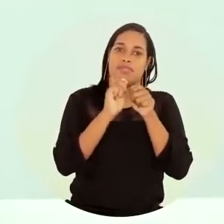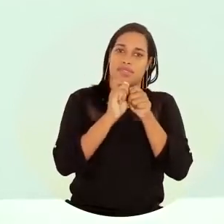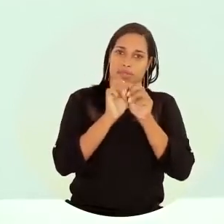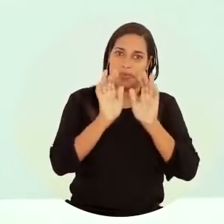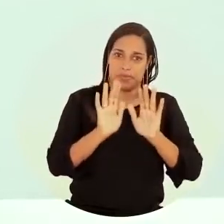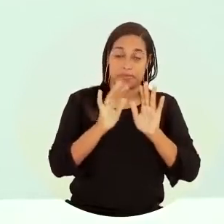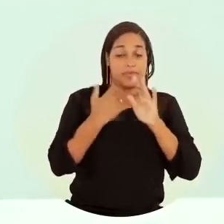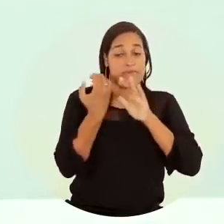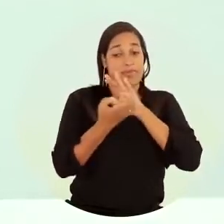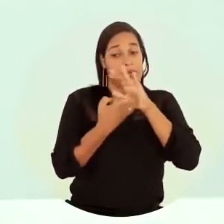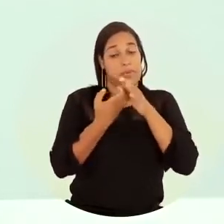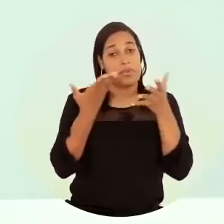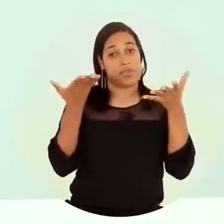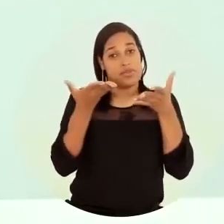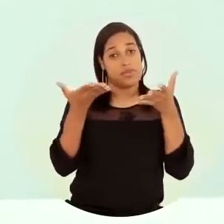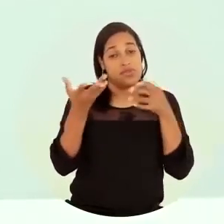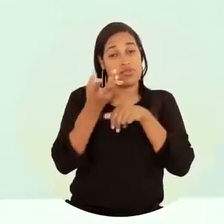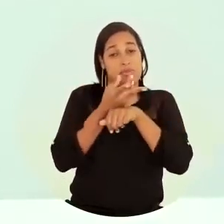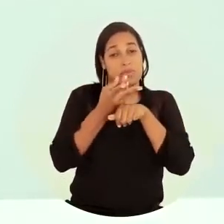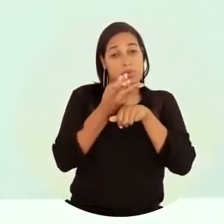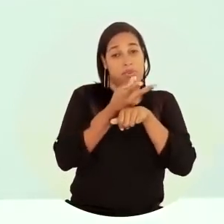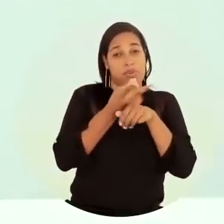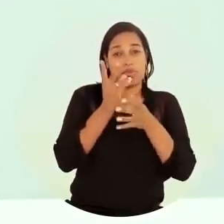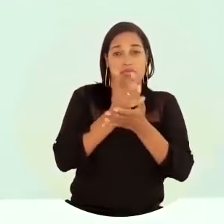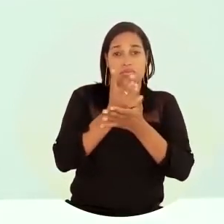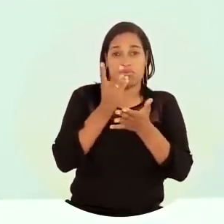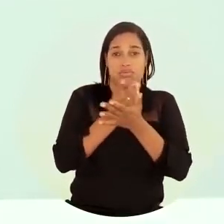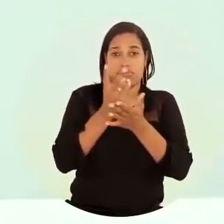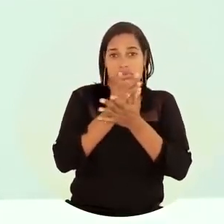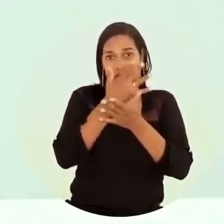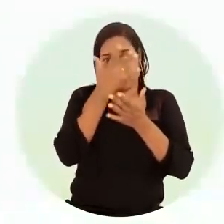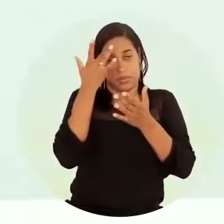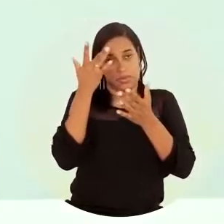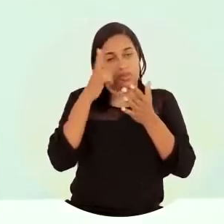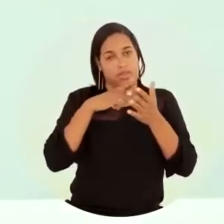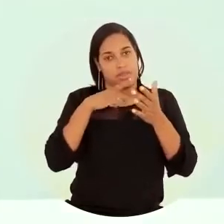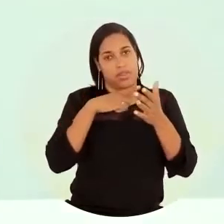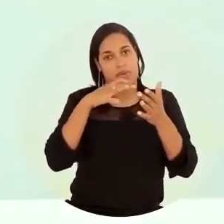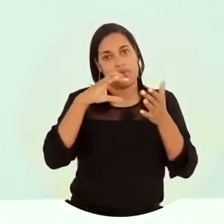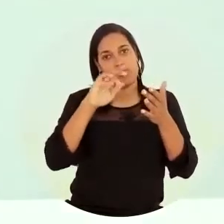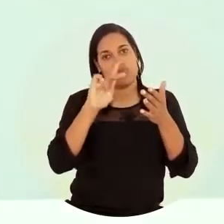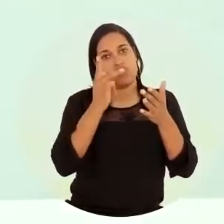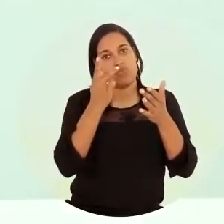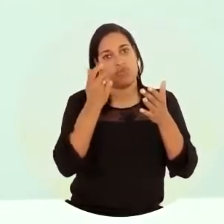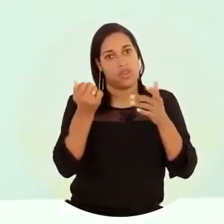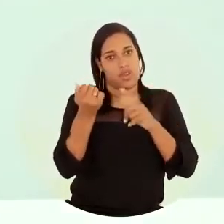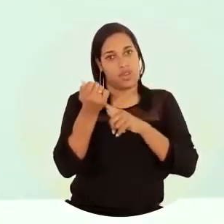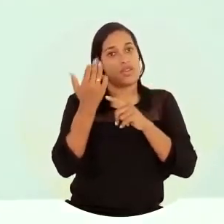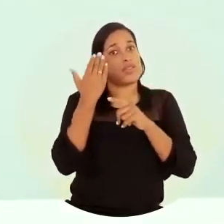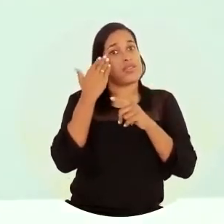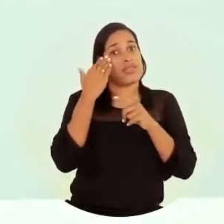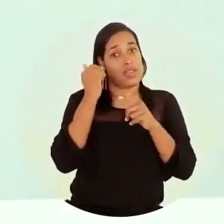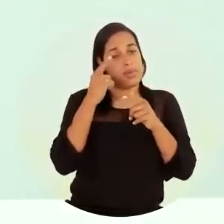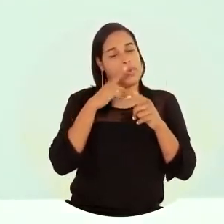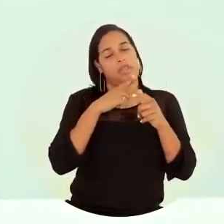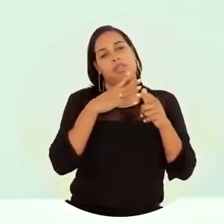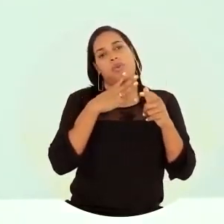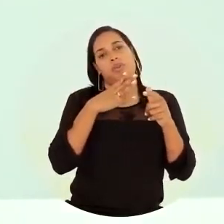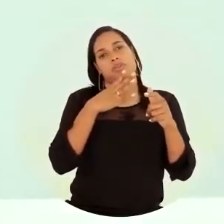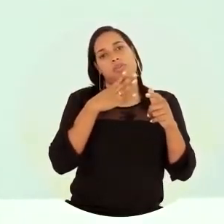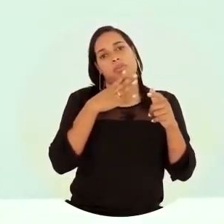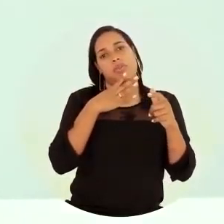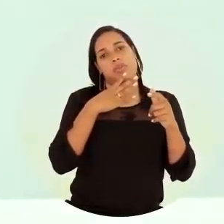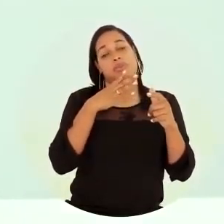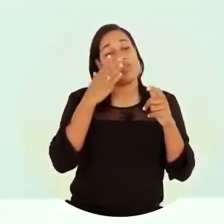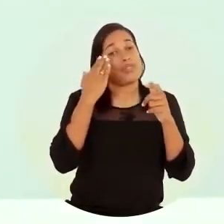tenham conhecimento, que saibam fazer, mas que queiram fazer acima de tudo. E aí, gente, tendo pessoas na empresa que tem aquele